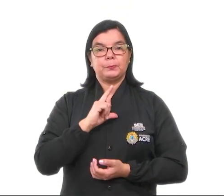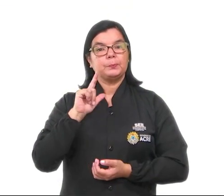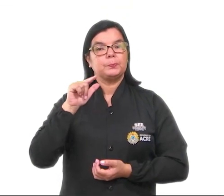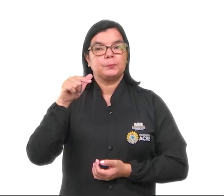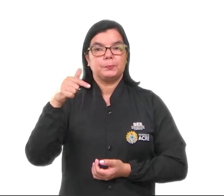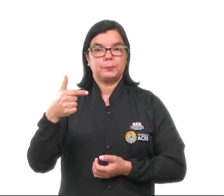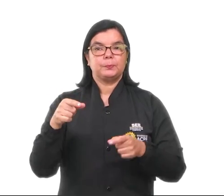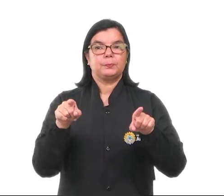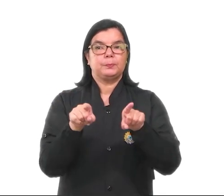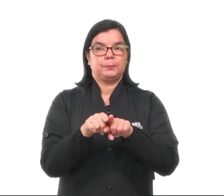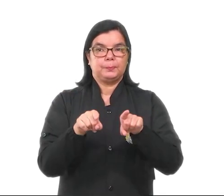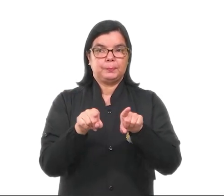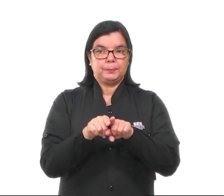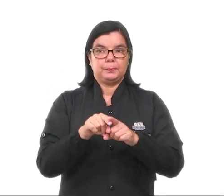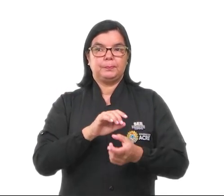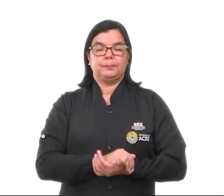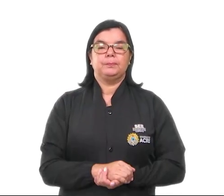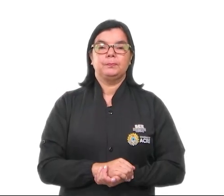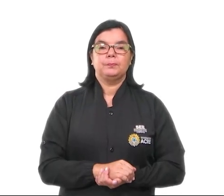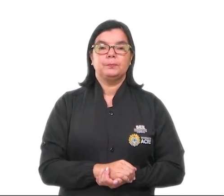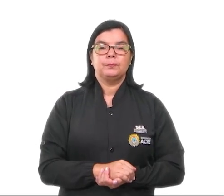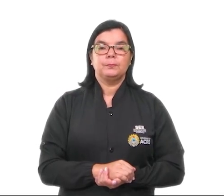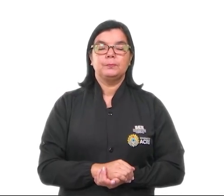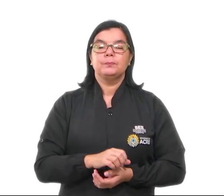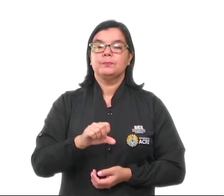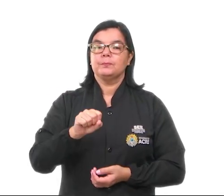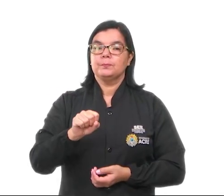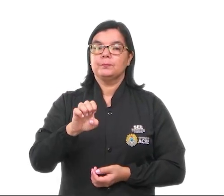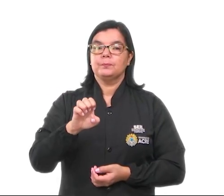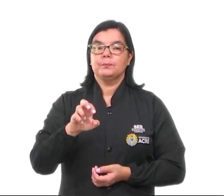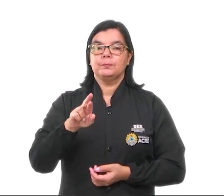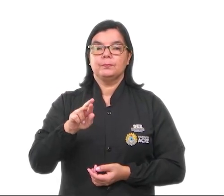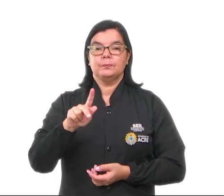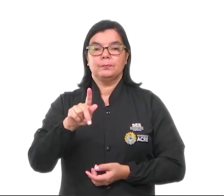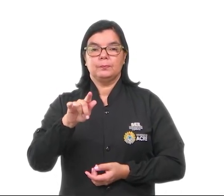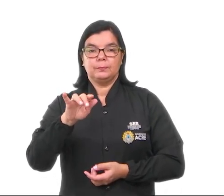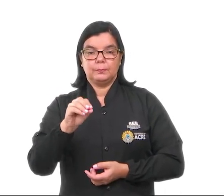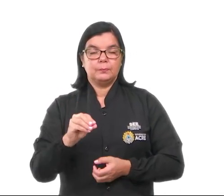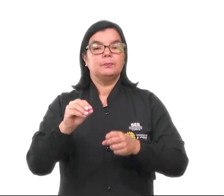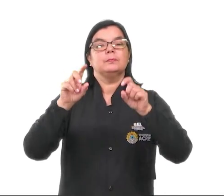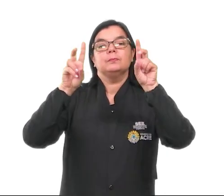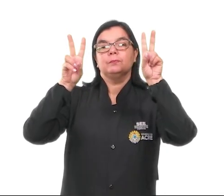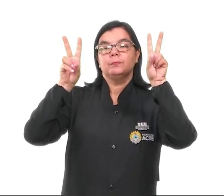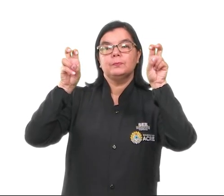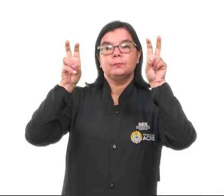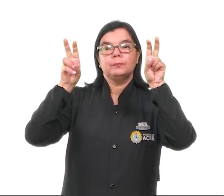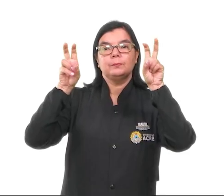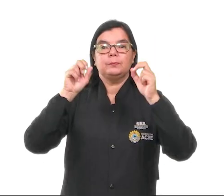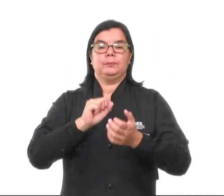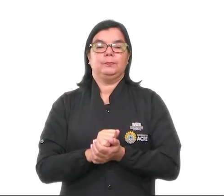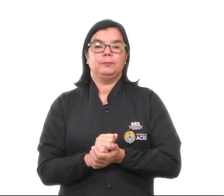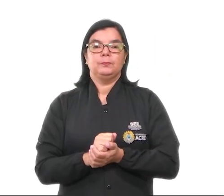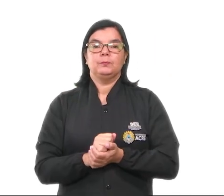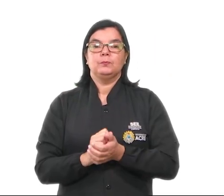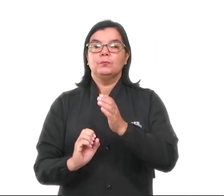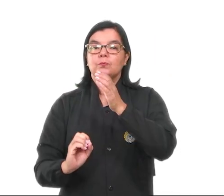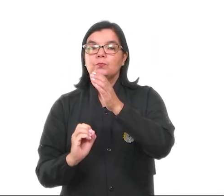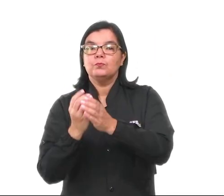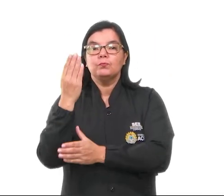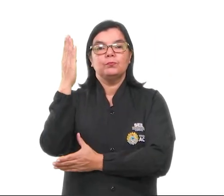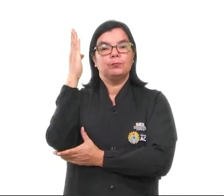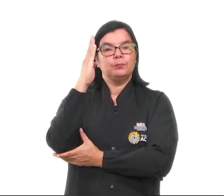outra obra do Sérgio Buarque de Holanda e o título, nós temos aqui Raízes do